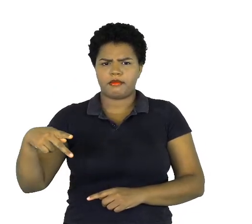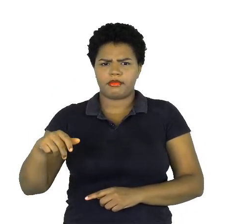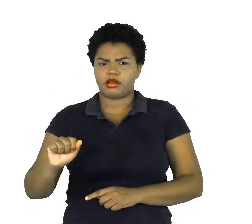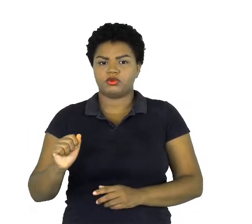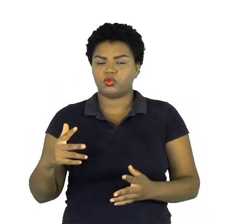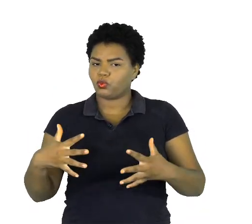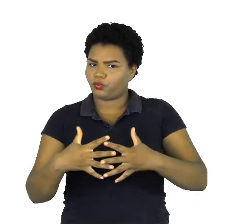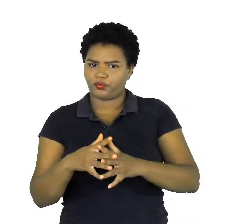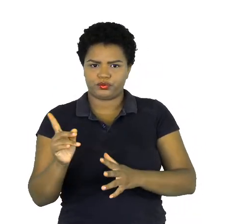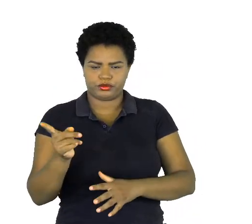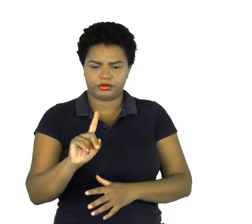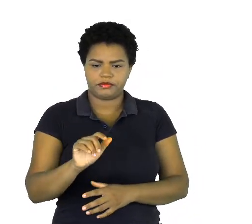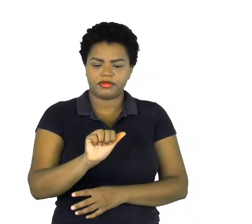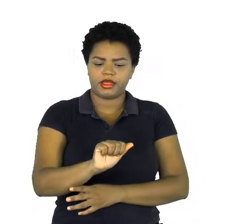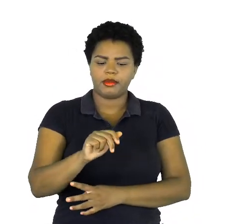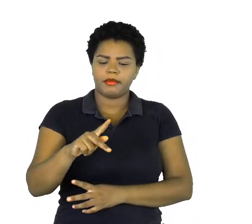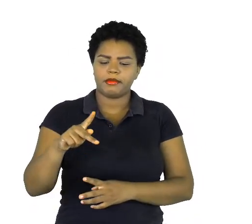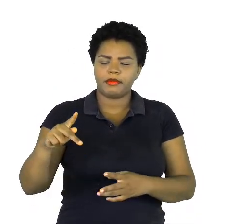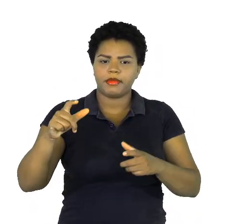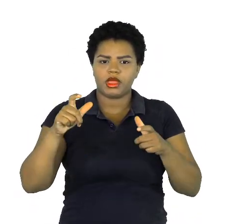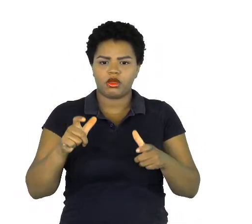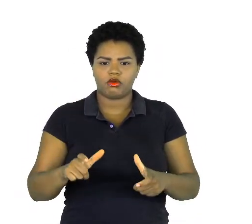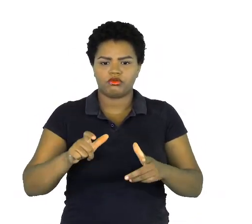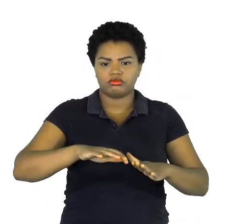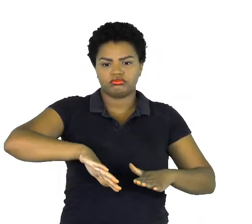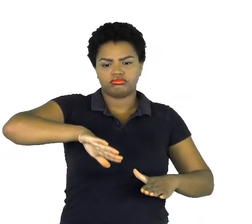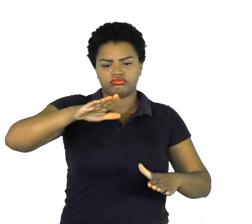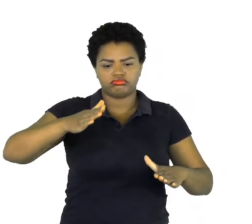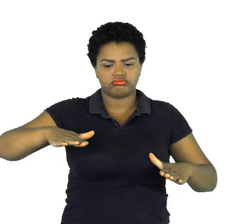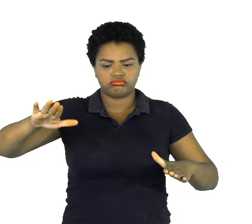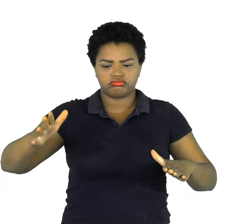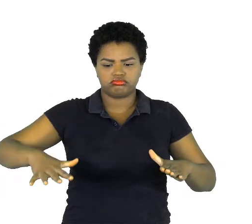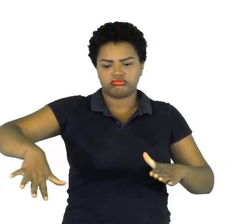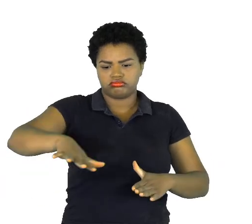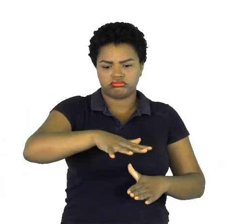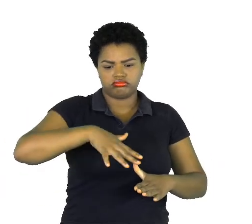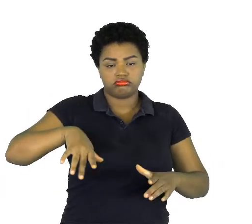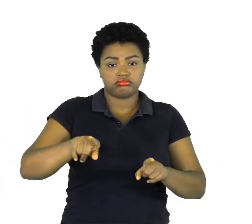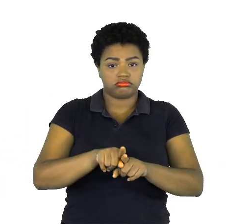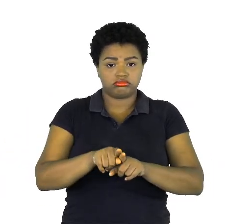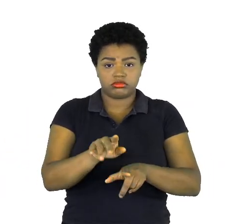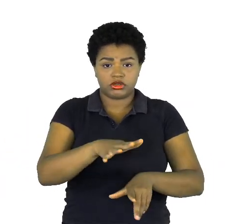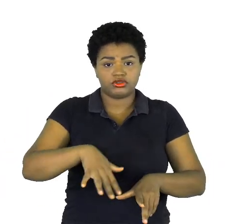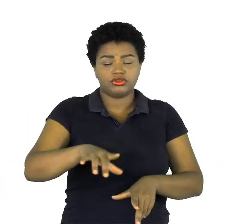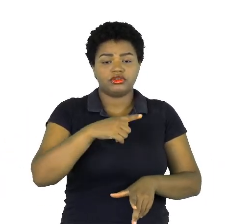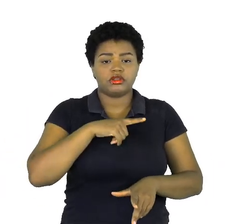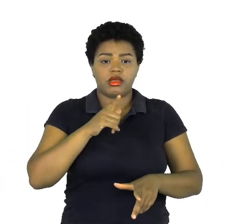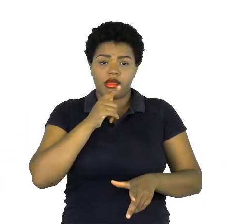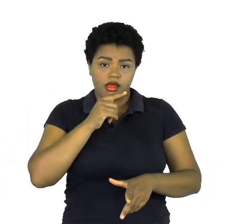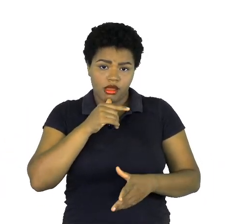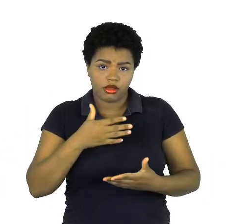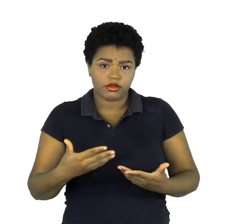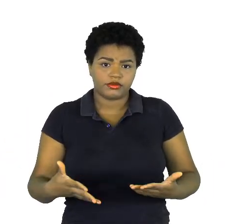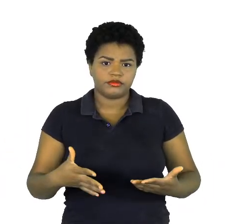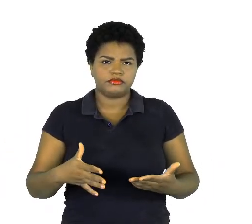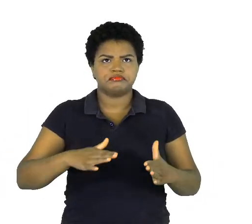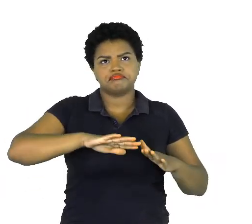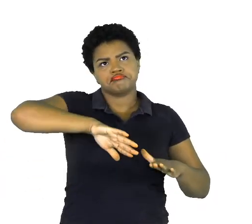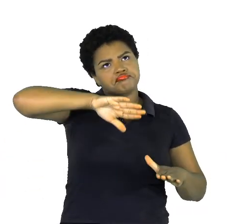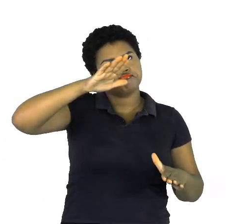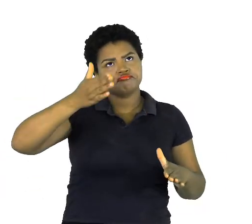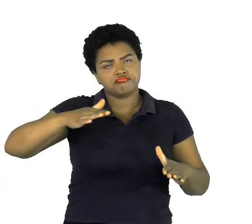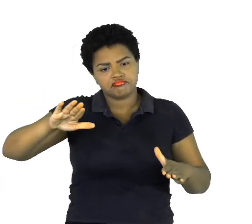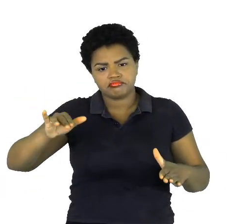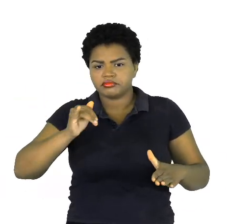as APP? Estão no relevo, nas regiões de relevo e nas regiões hídricas, né? Como exemplo, os morros